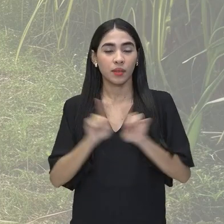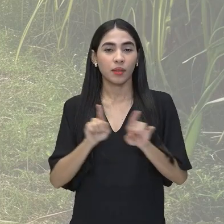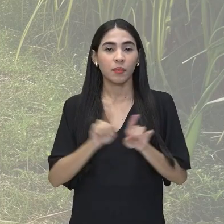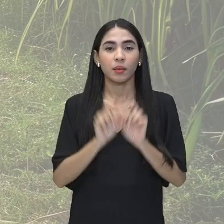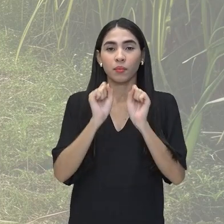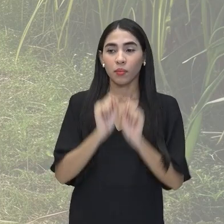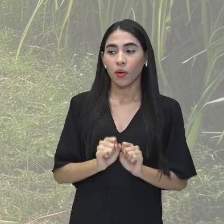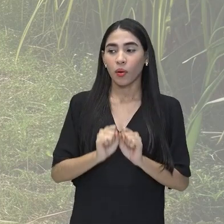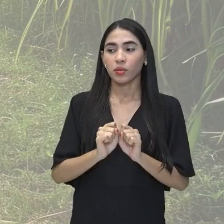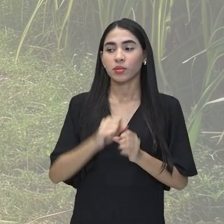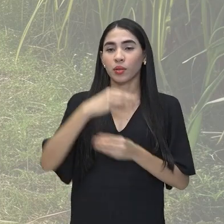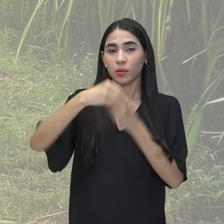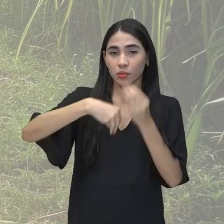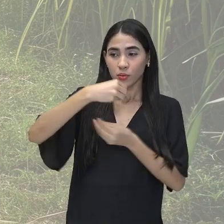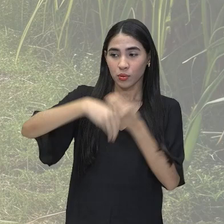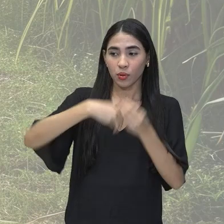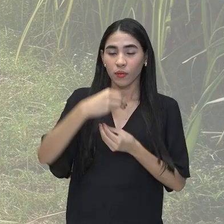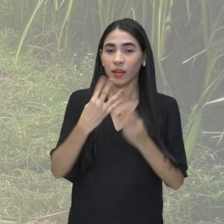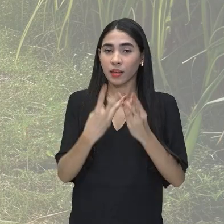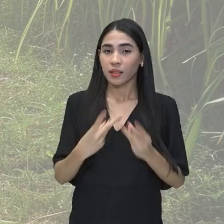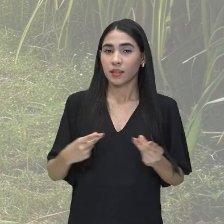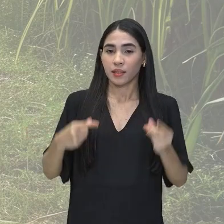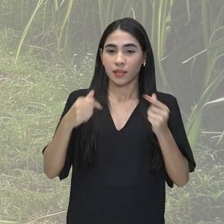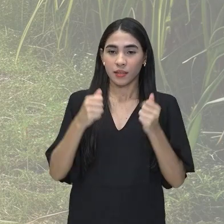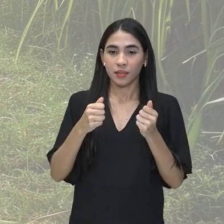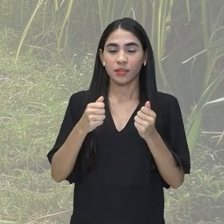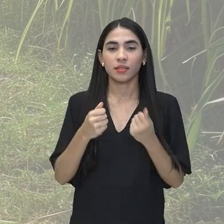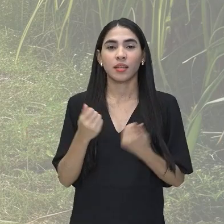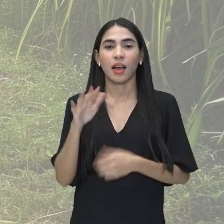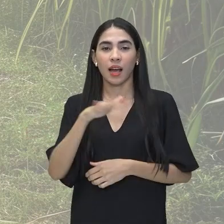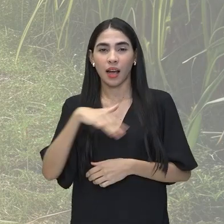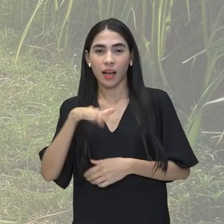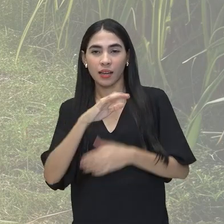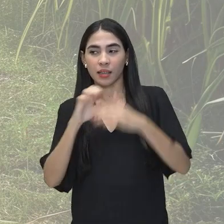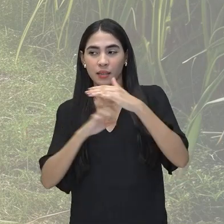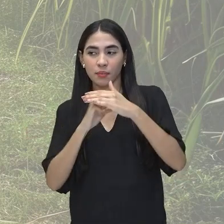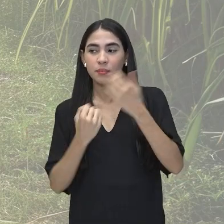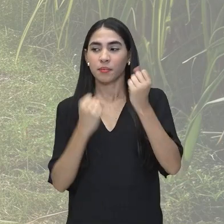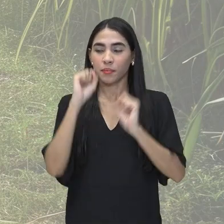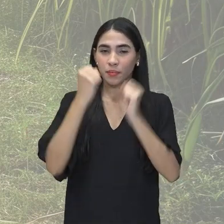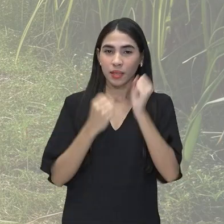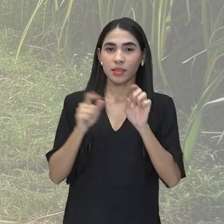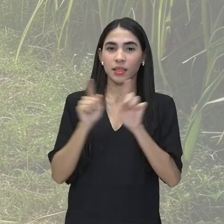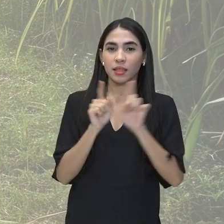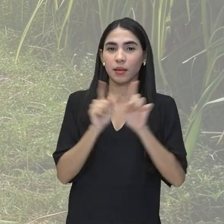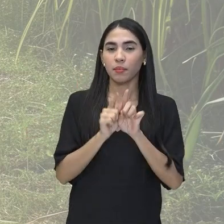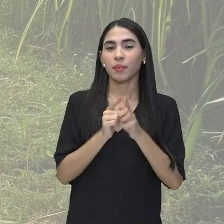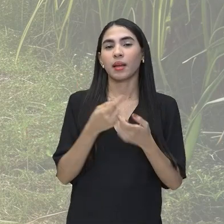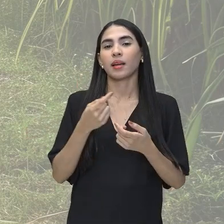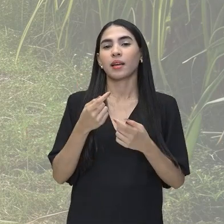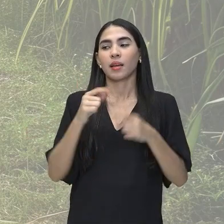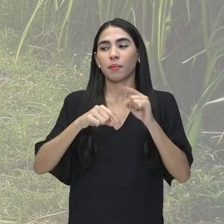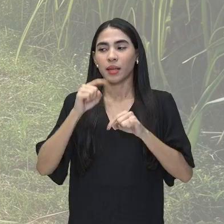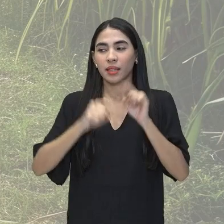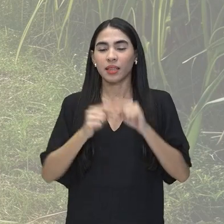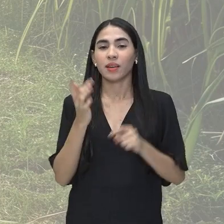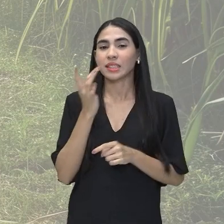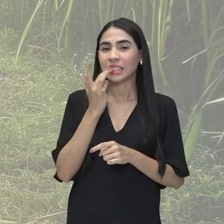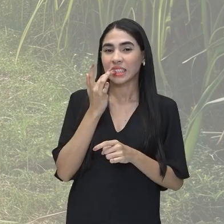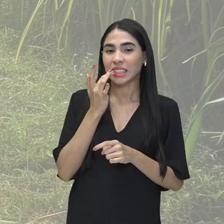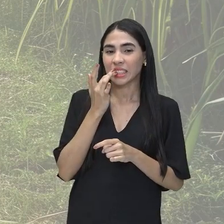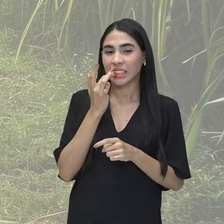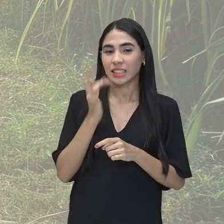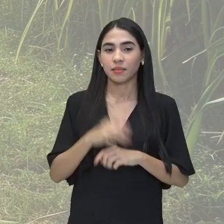ser utilizado como solvente aí na indústria, principalmente para fabricação de plásticos, que observem aqui,